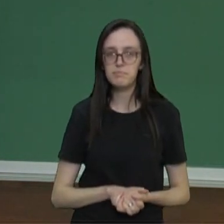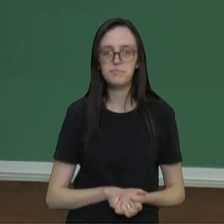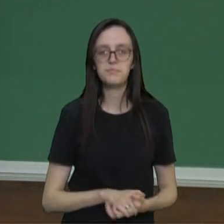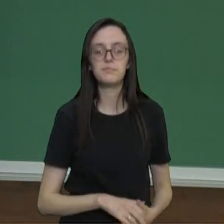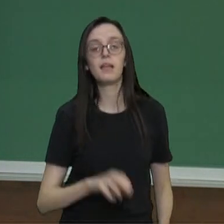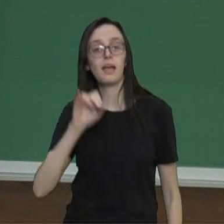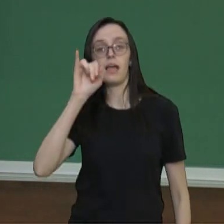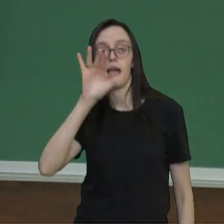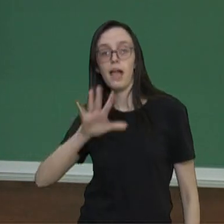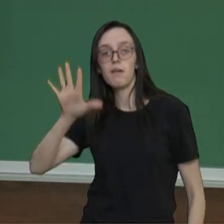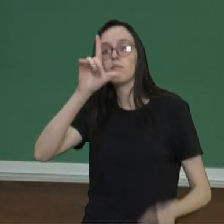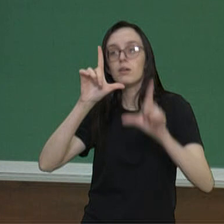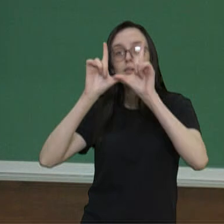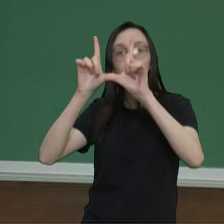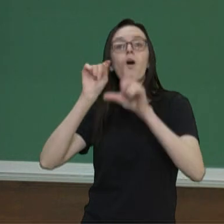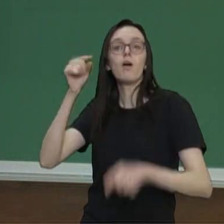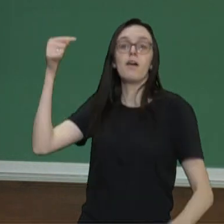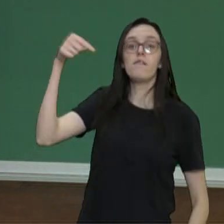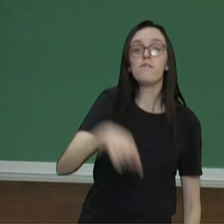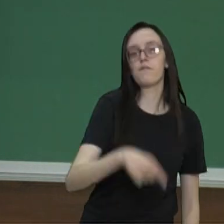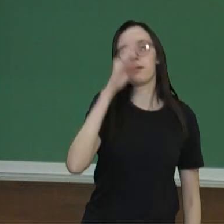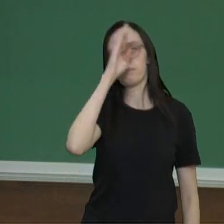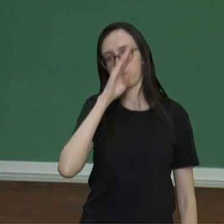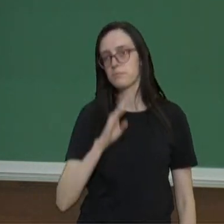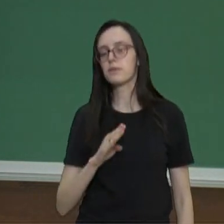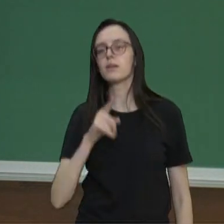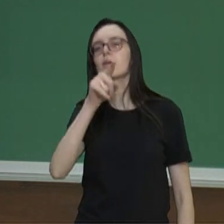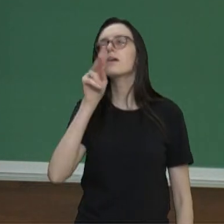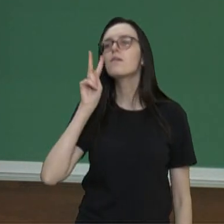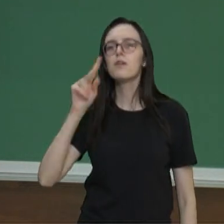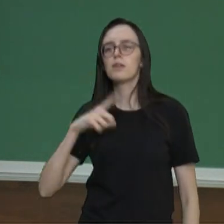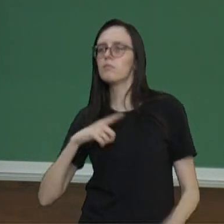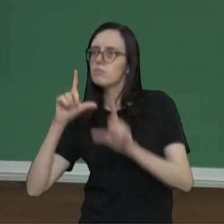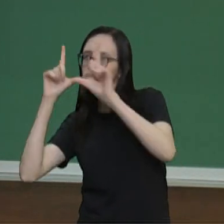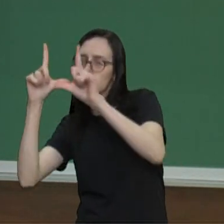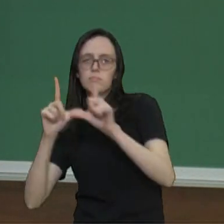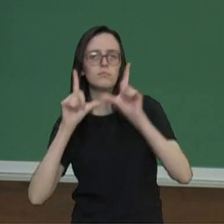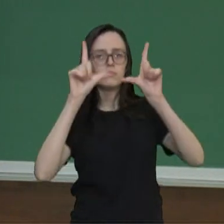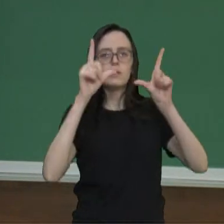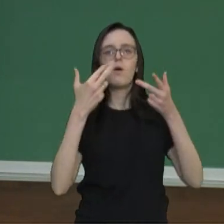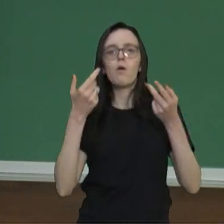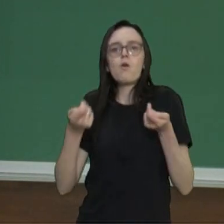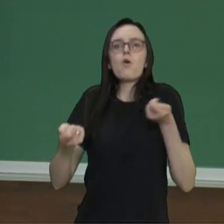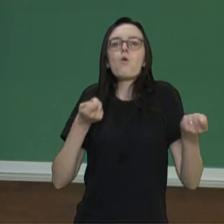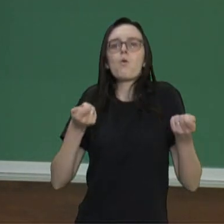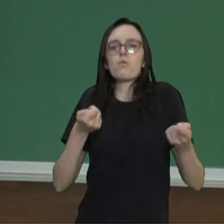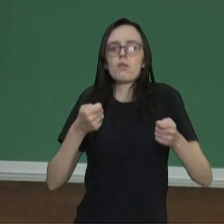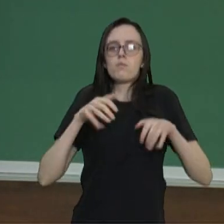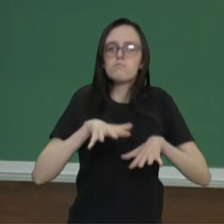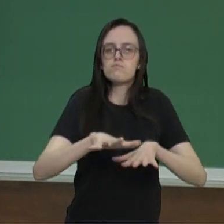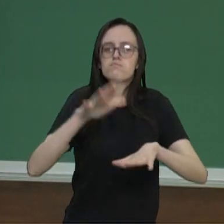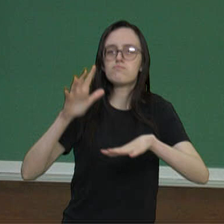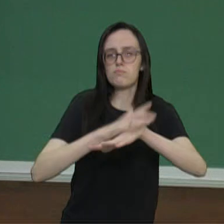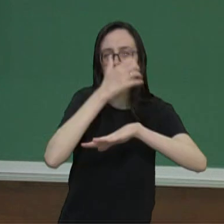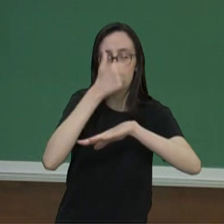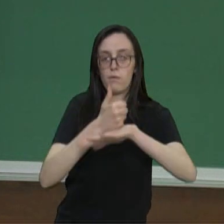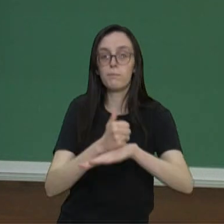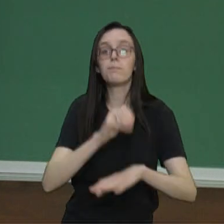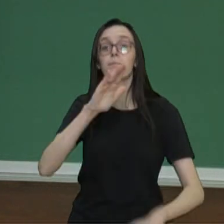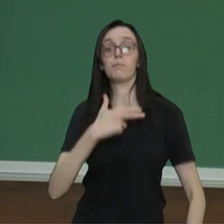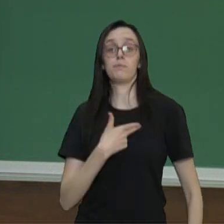uma foto dela quando ela vem para o Brasil. Então, você tem os 2 aí que lideraram esse golpe. O Getúlio